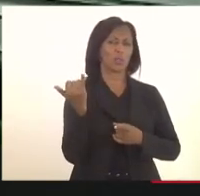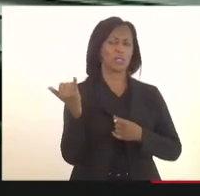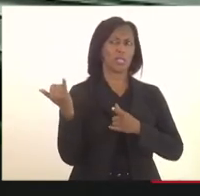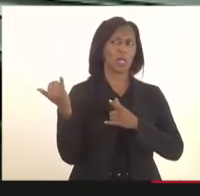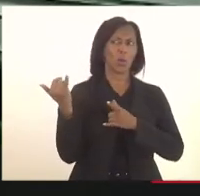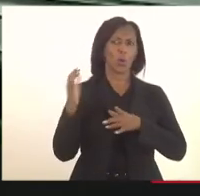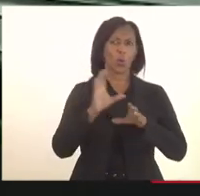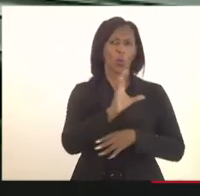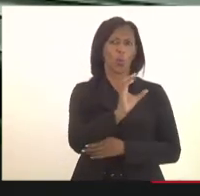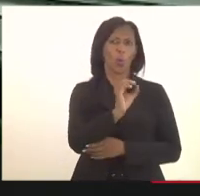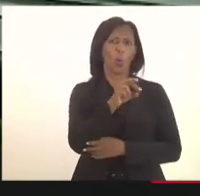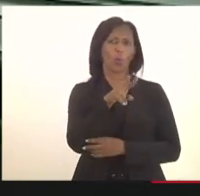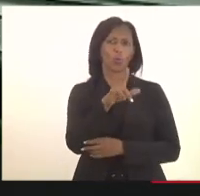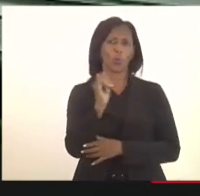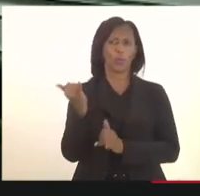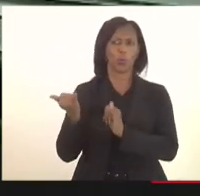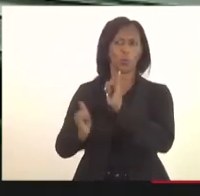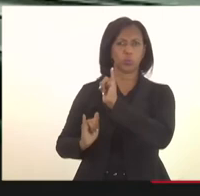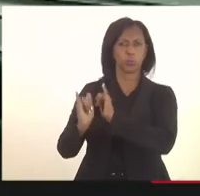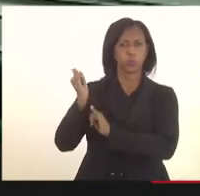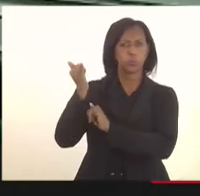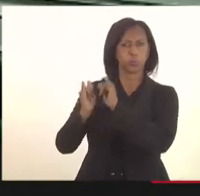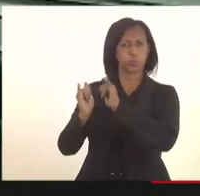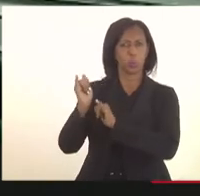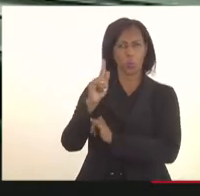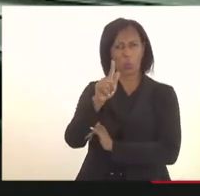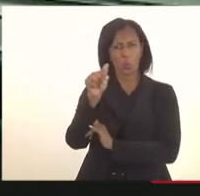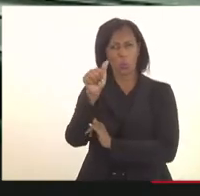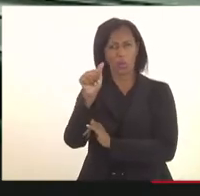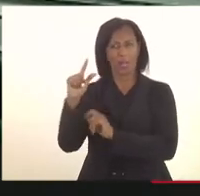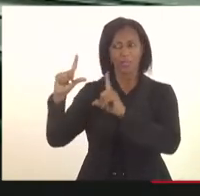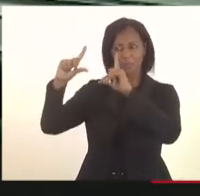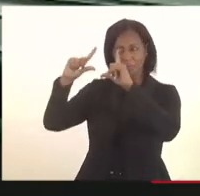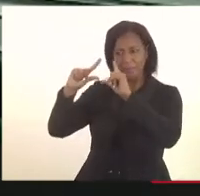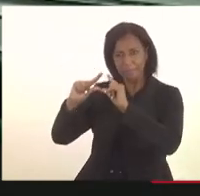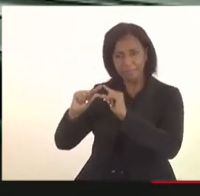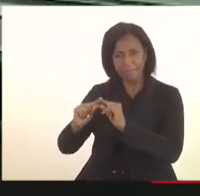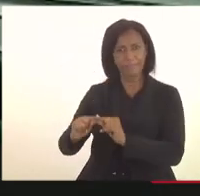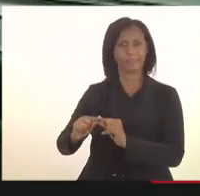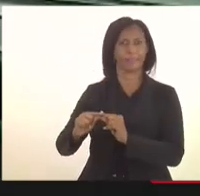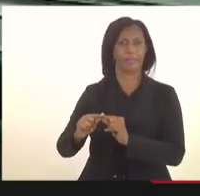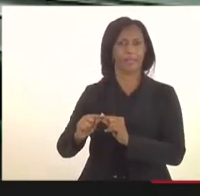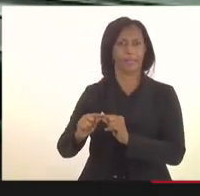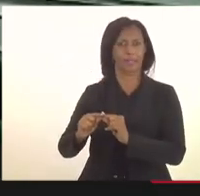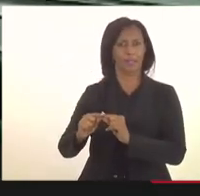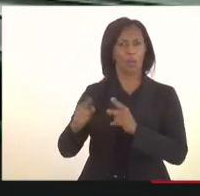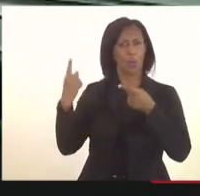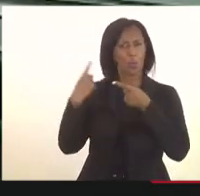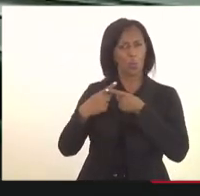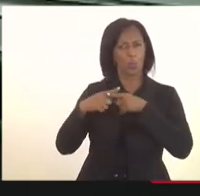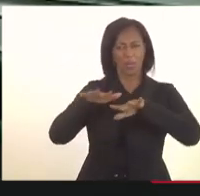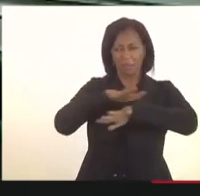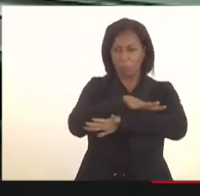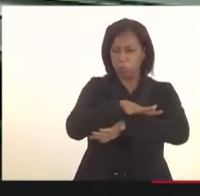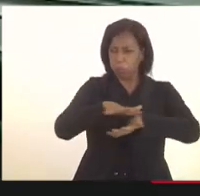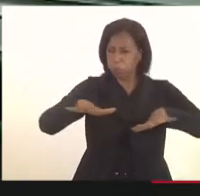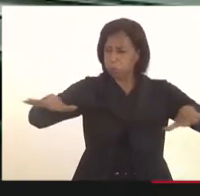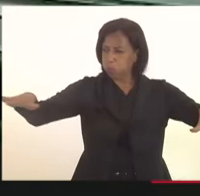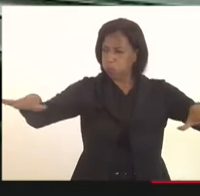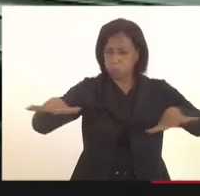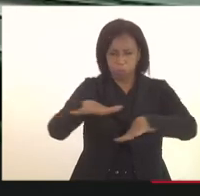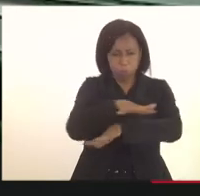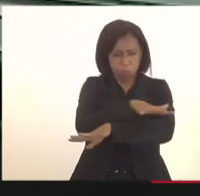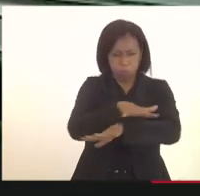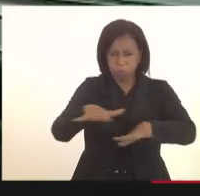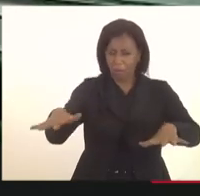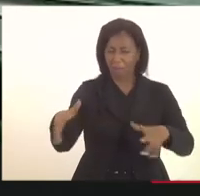industrial? Com um gás mais acessível para lá se instalar. Tem aquele maior terrapleno que existe na face da